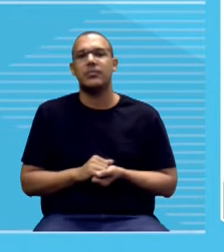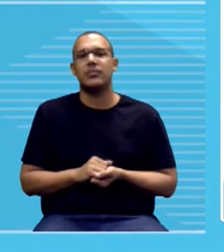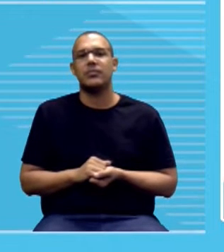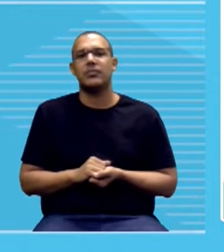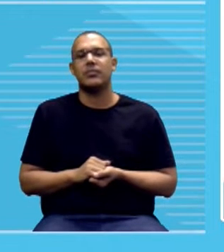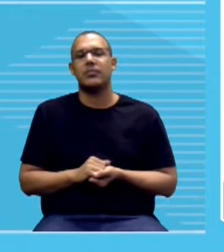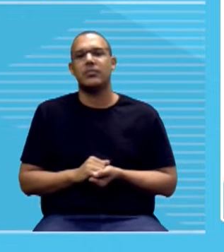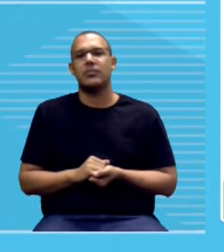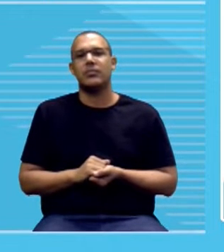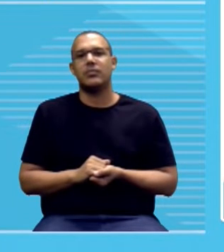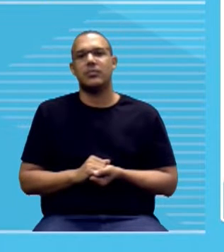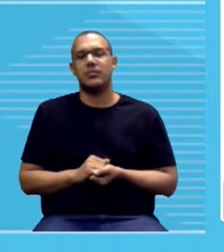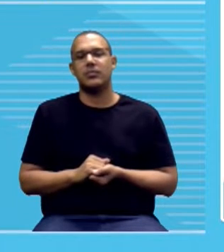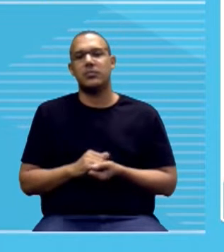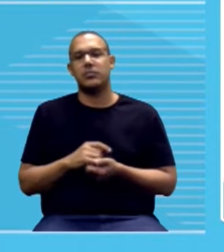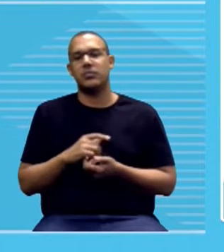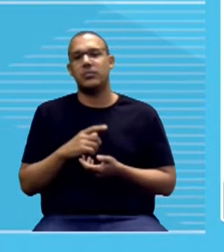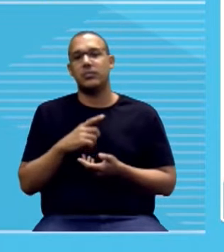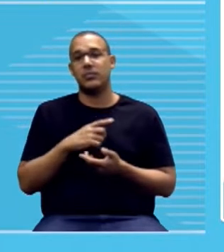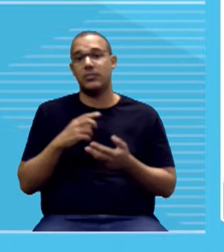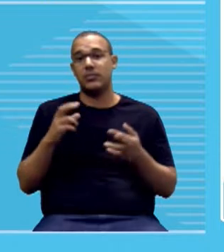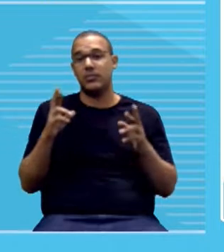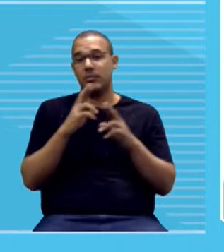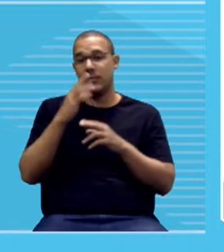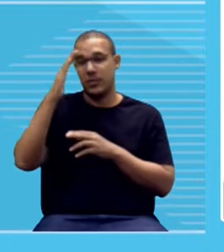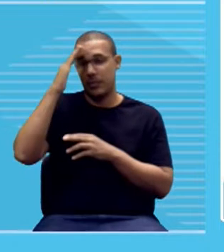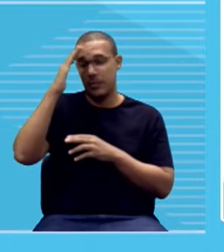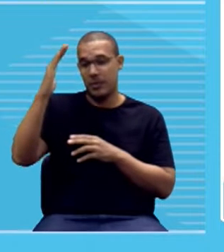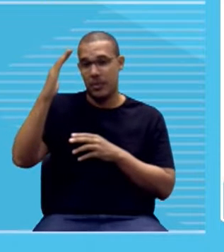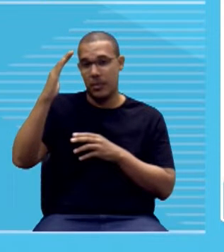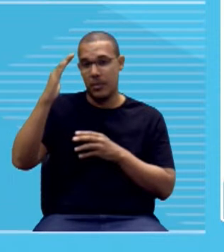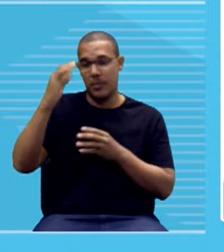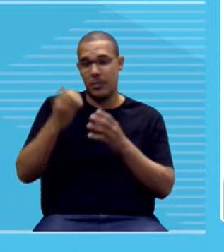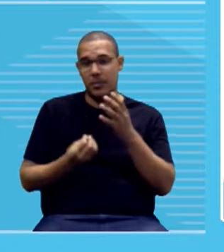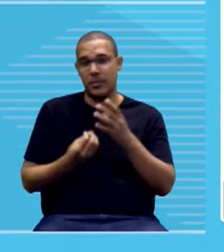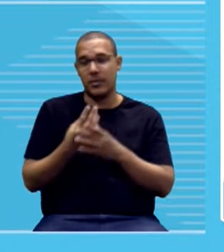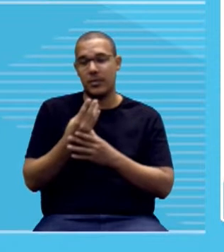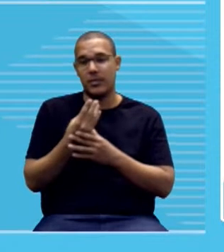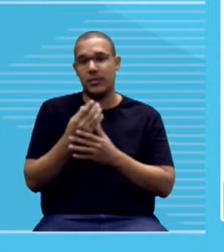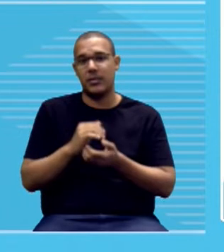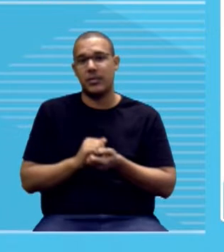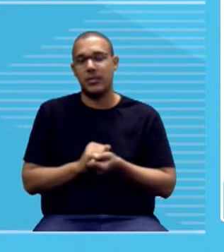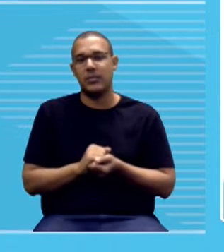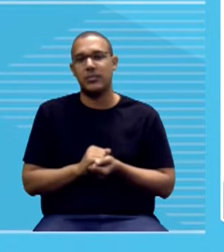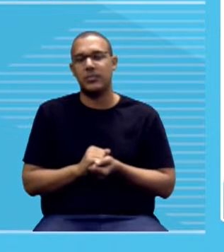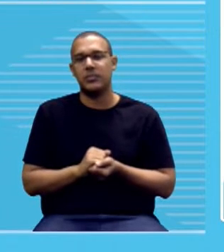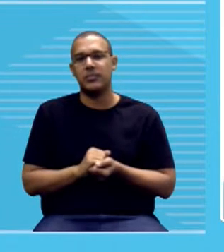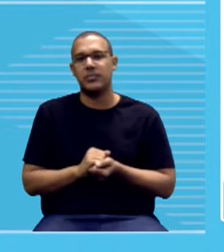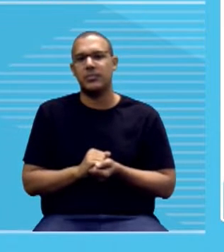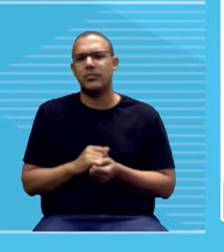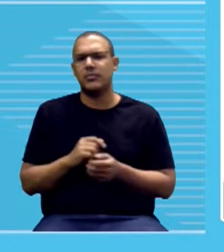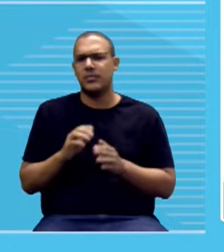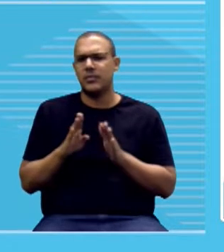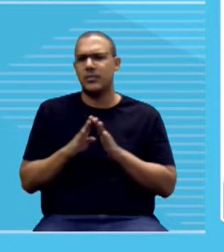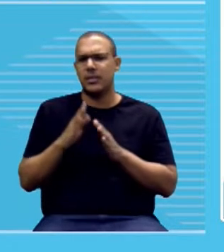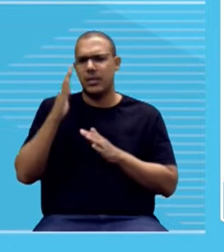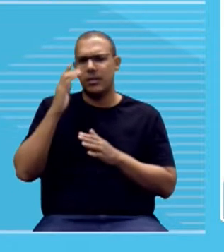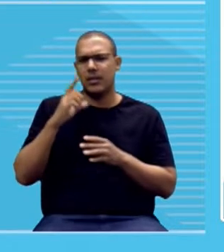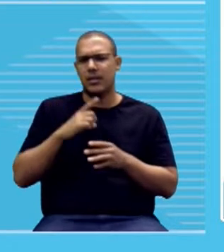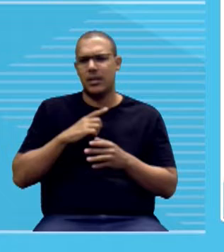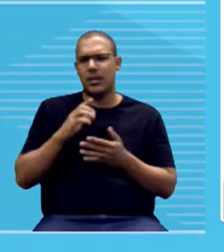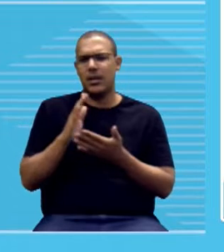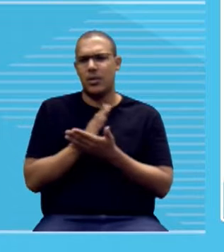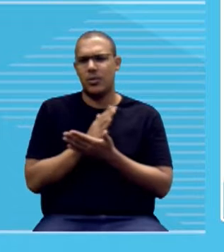A gente tem isso em relação à principal produção, mas a gente também sabe que existem algumas produções que não